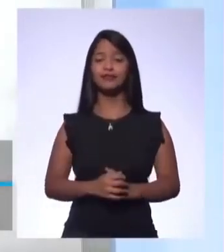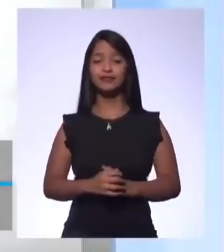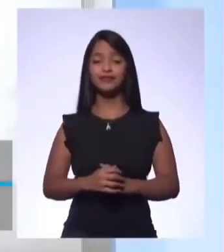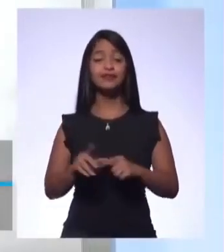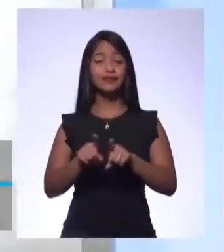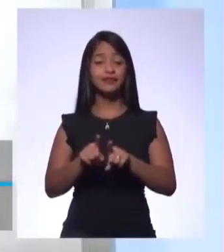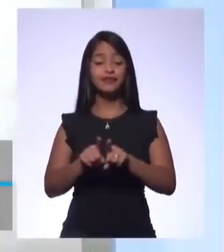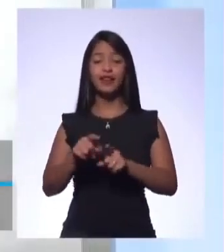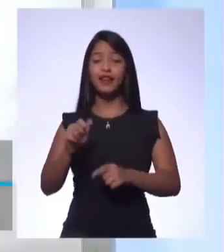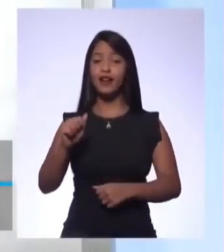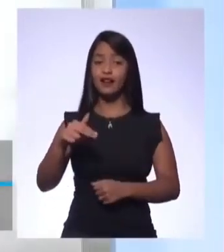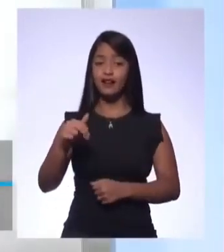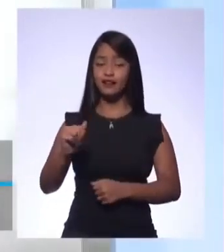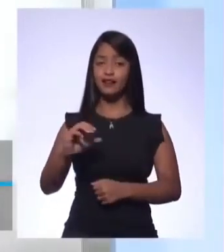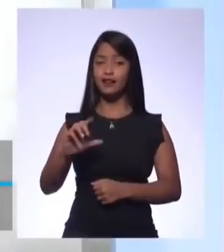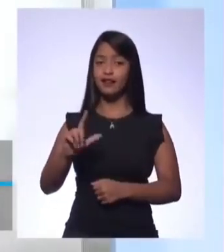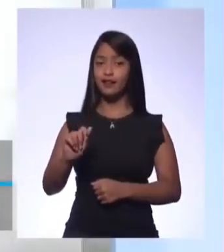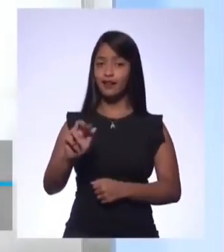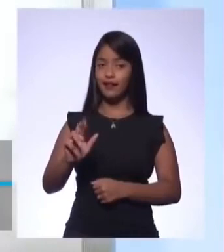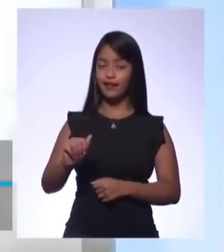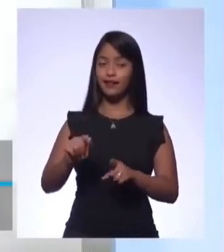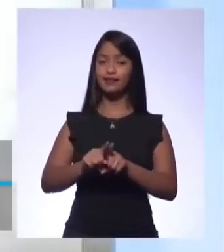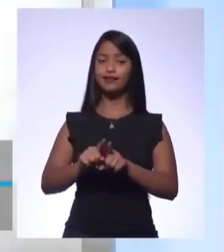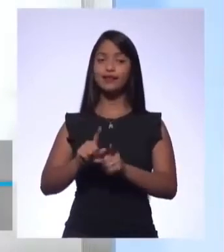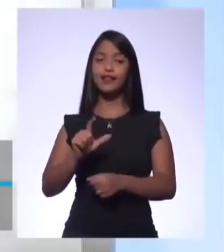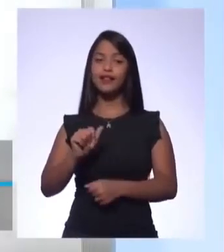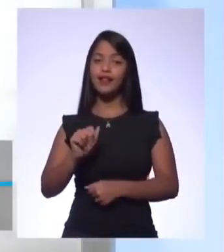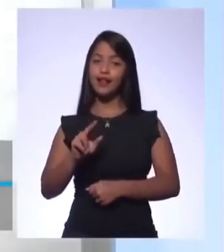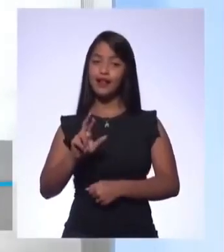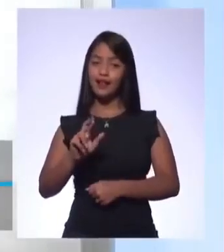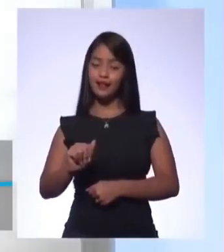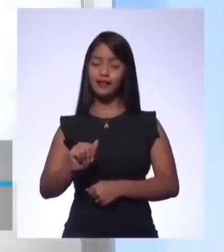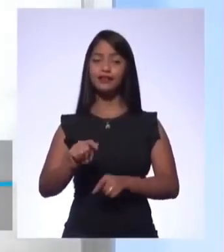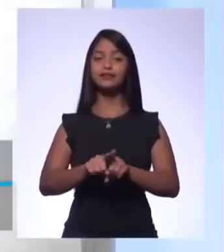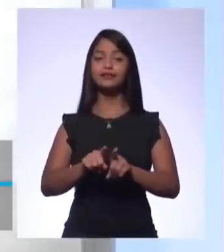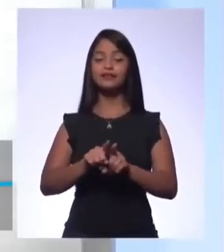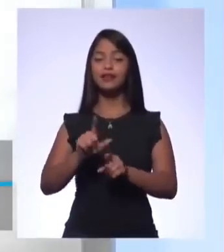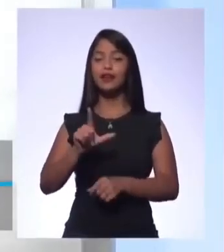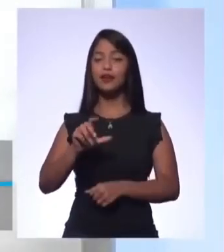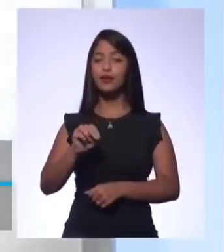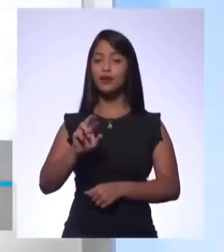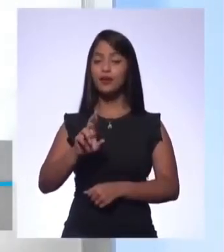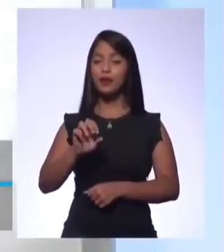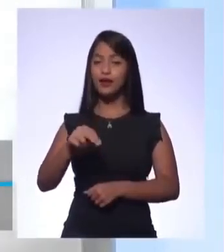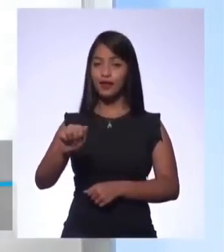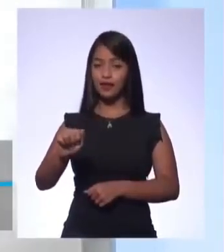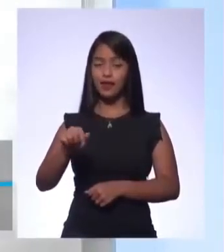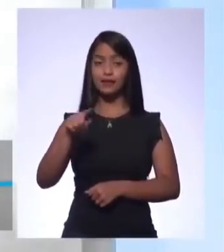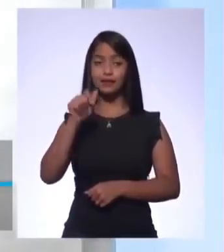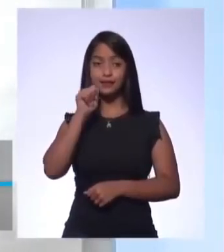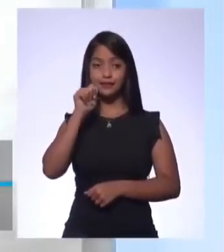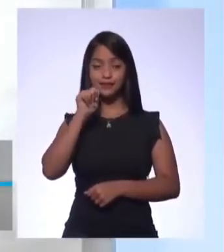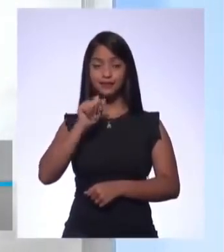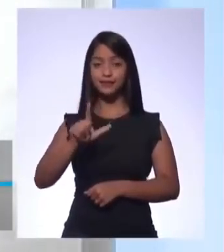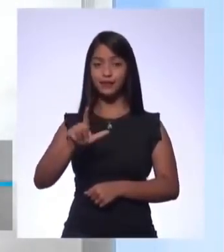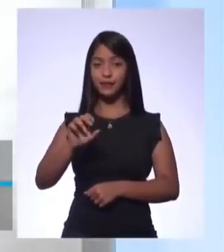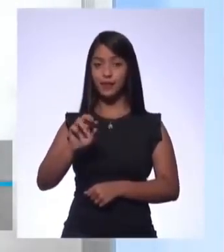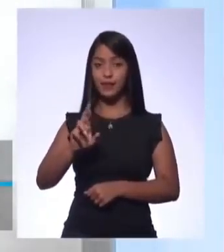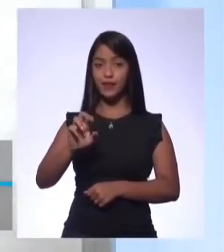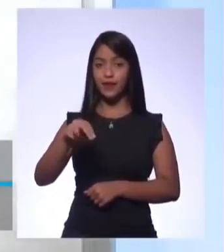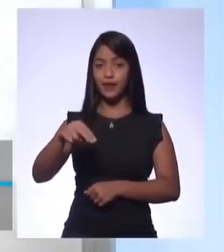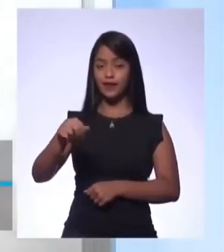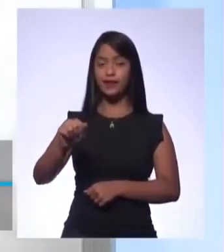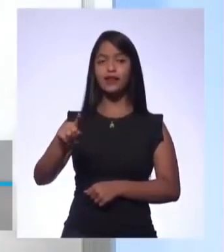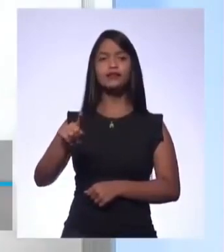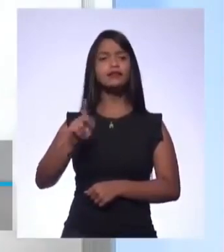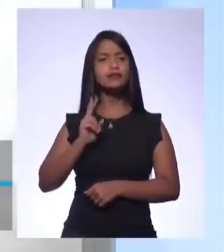Clara Neves, a Laura Santos, a Lorena Issa. A Lorena Issa, eu não sei se Issa é algum outro sobrenome,